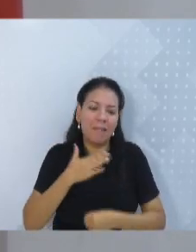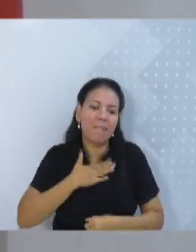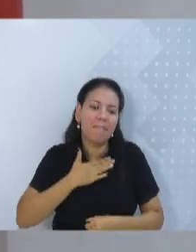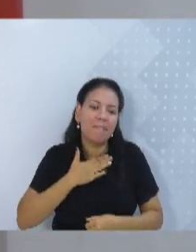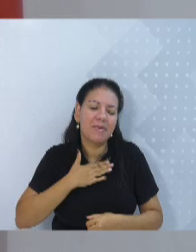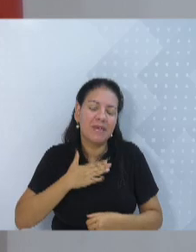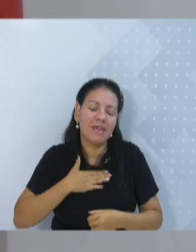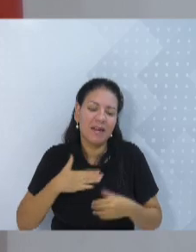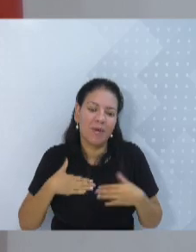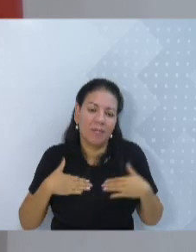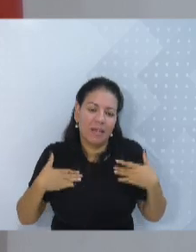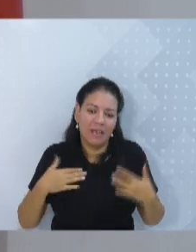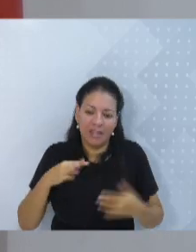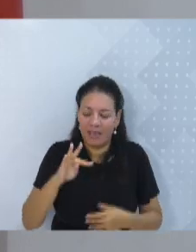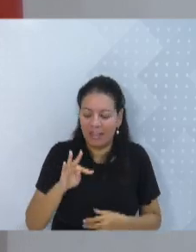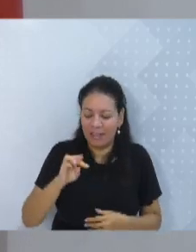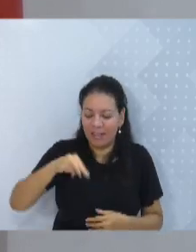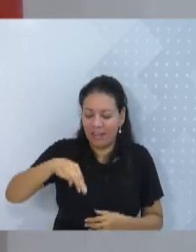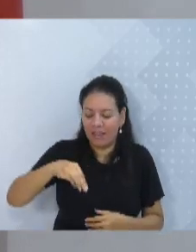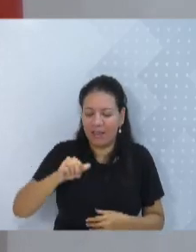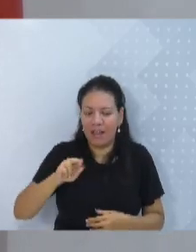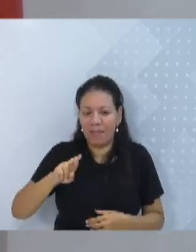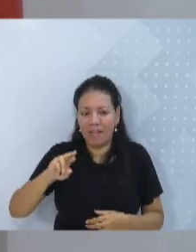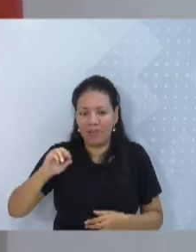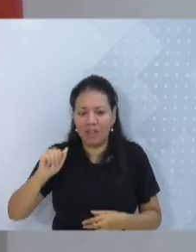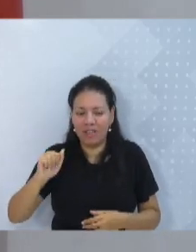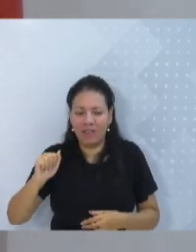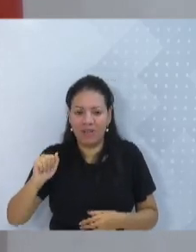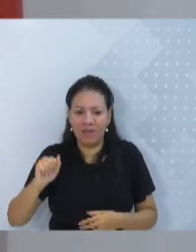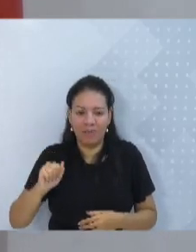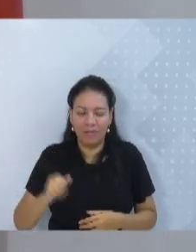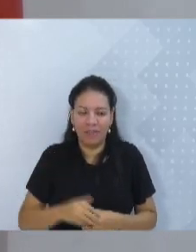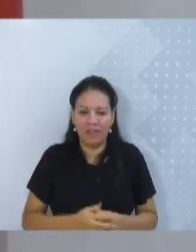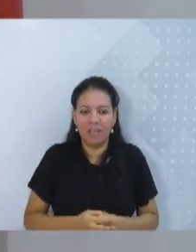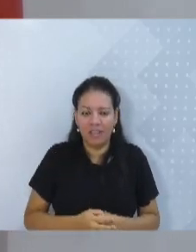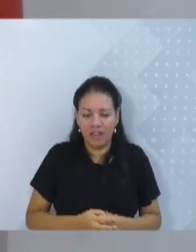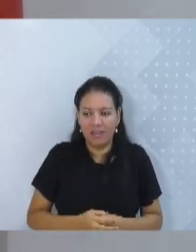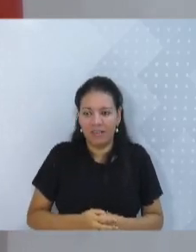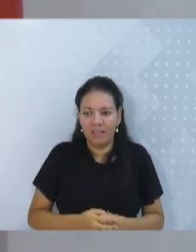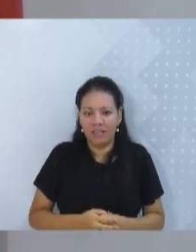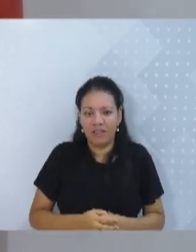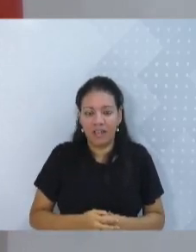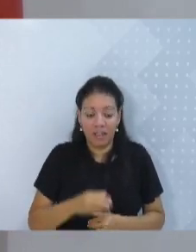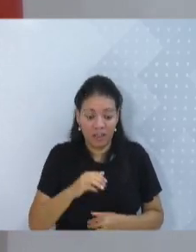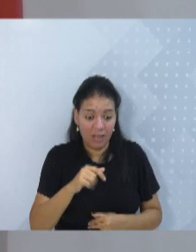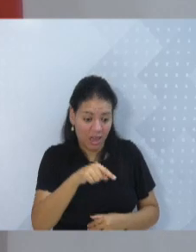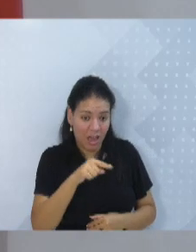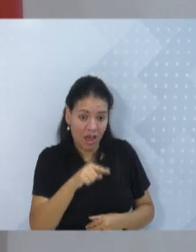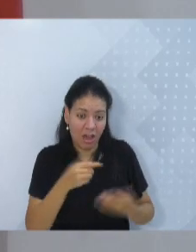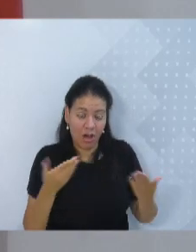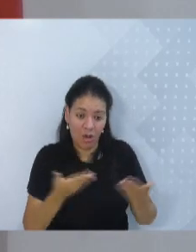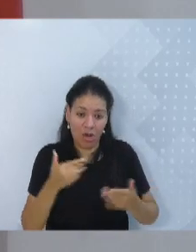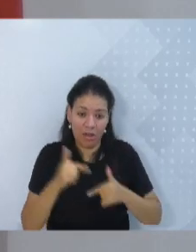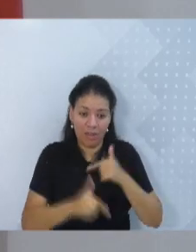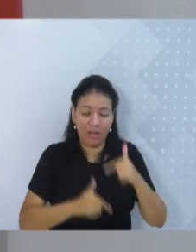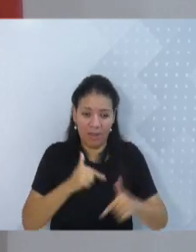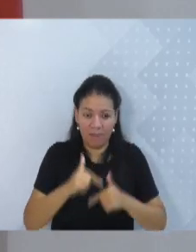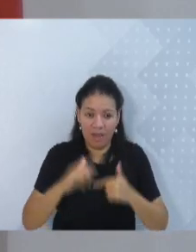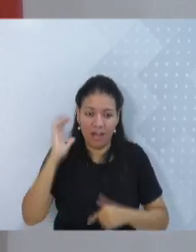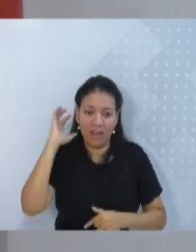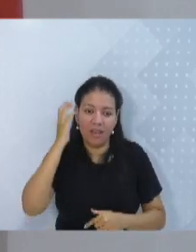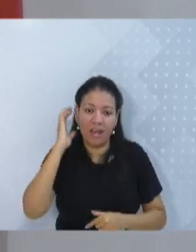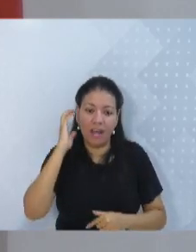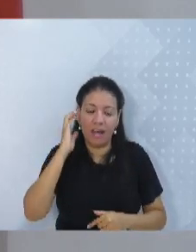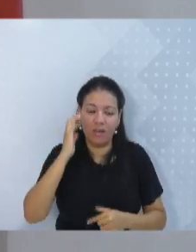a Tamara Caroline Schneider nazato está atualmente trabalhando na rádio